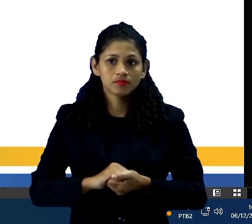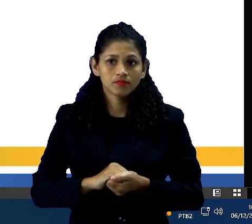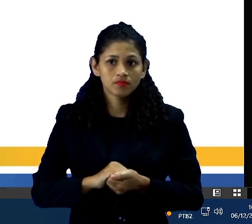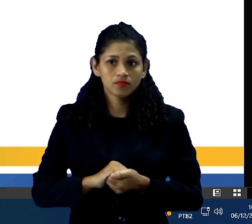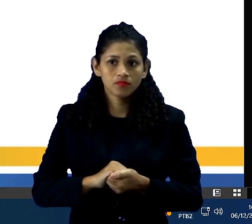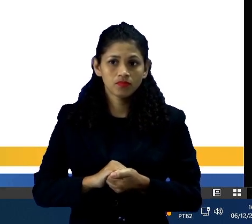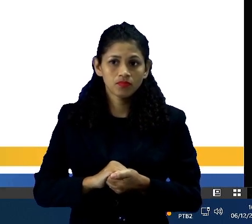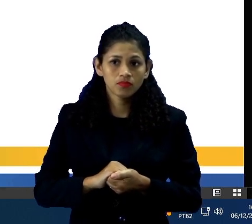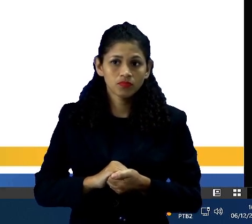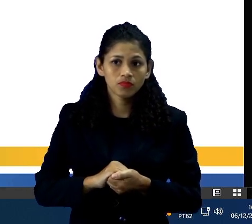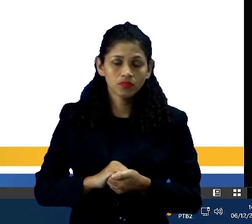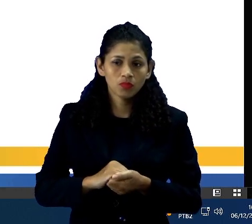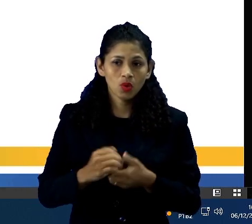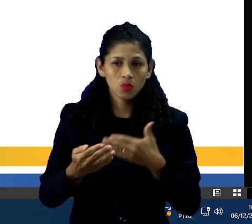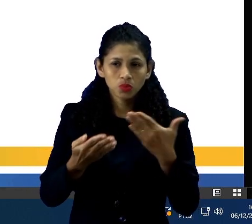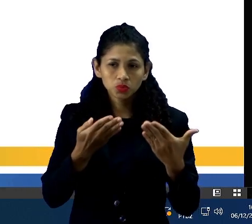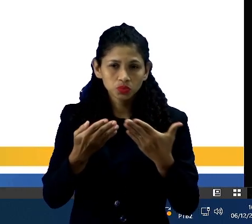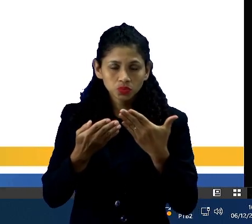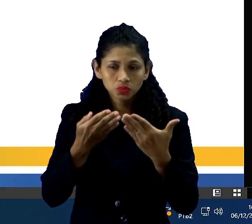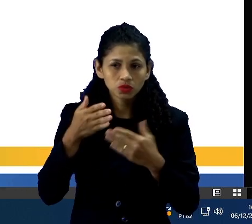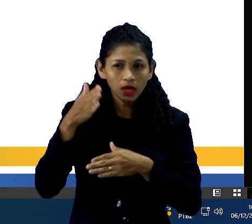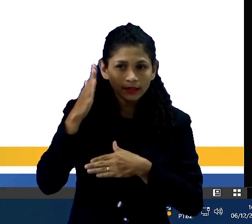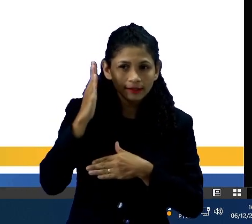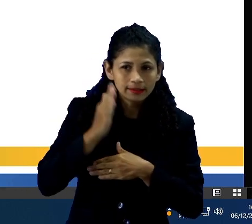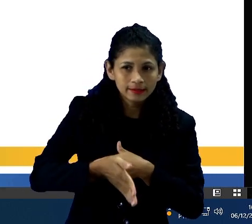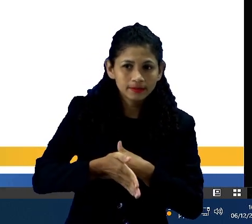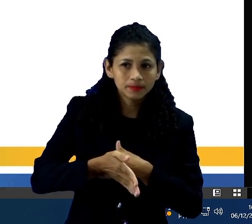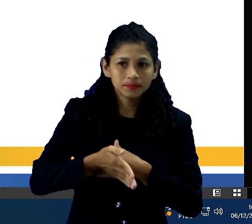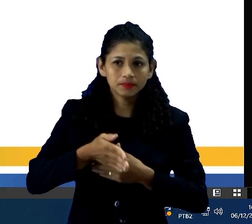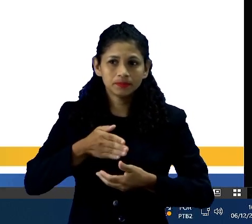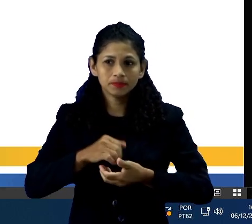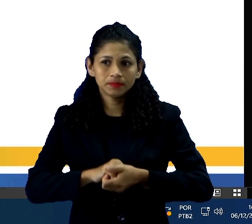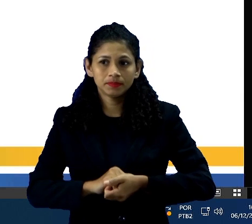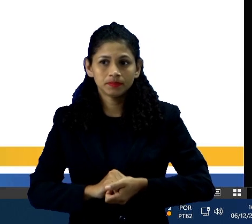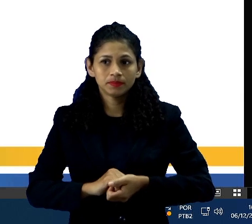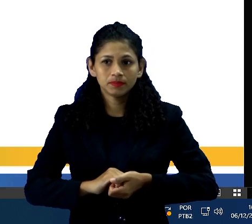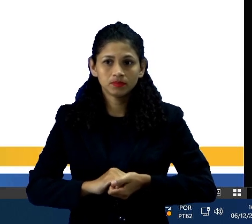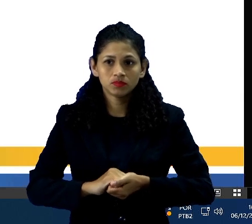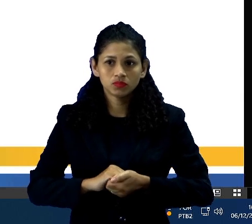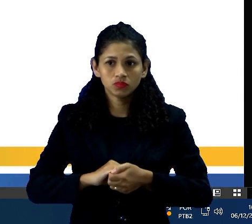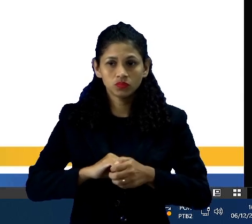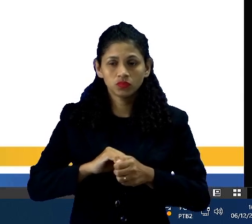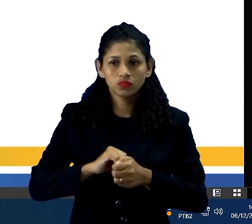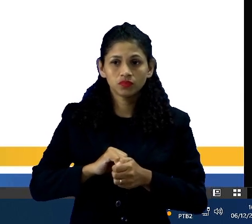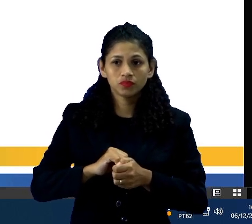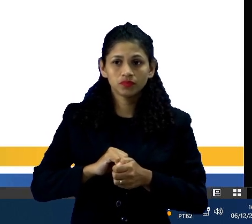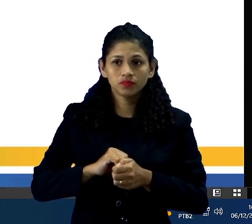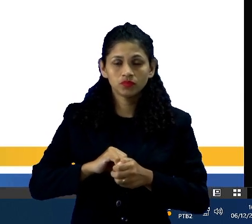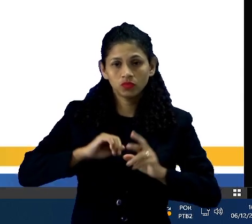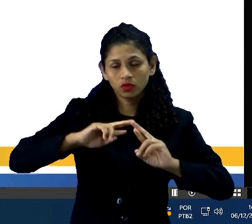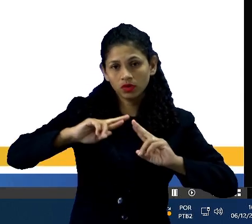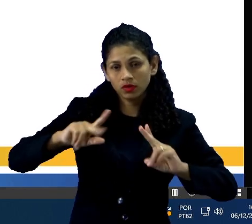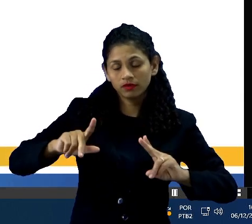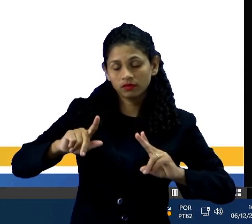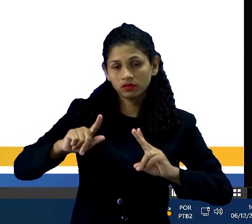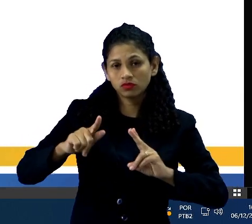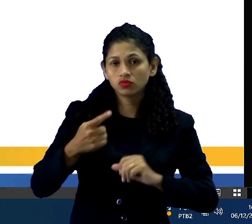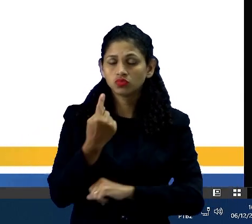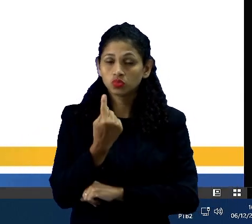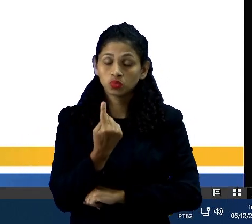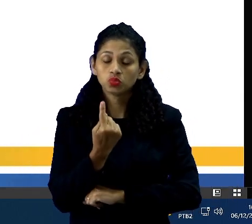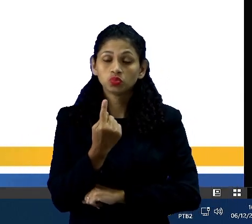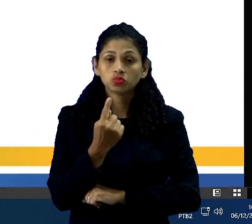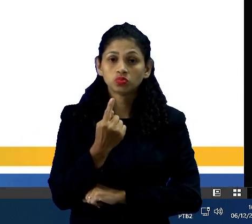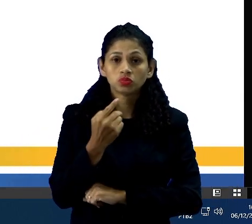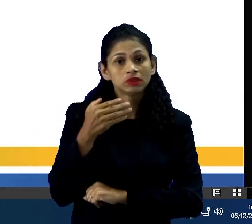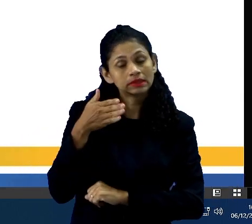Proporcionalidade direta. Duas grandezas são diretamente proporcionais quando a variação de uma implica na variação da outra na